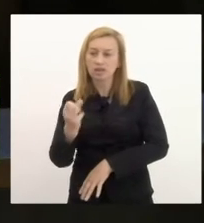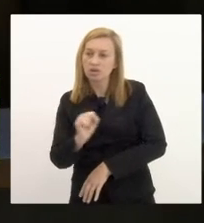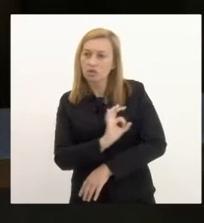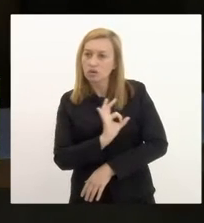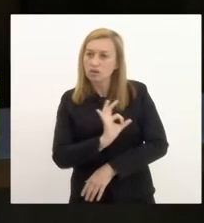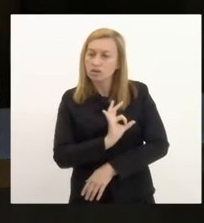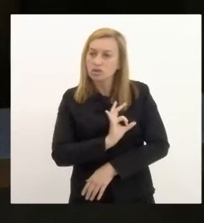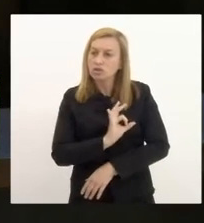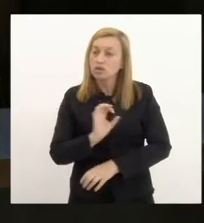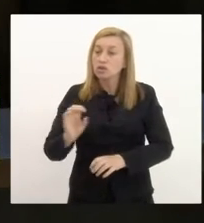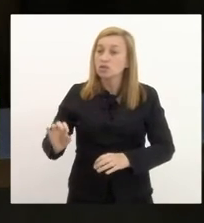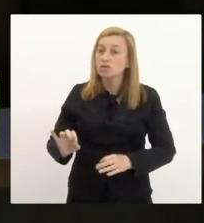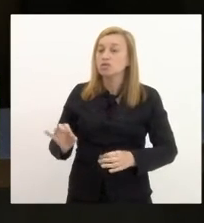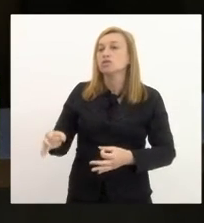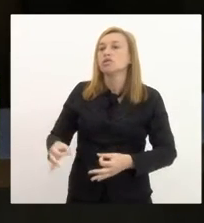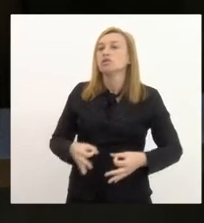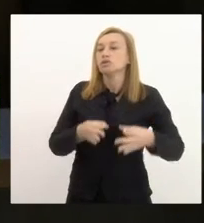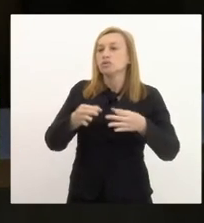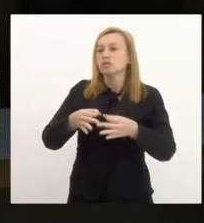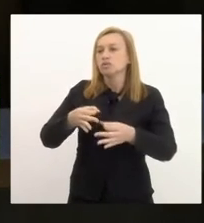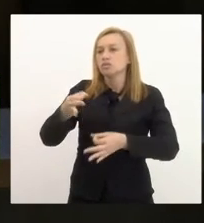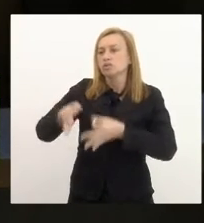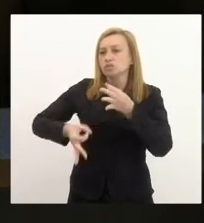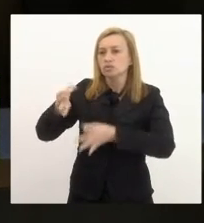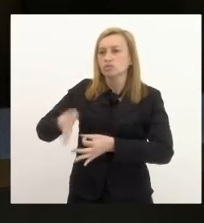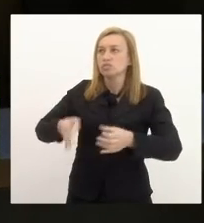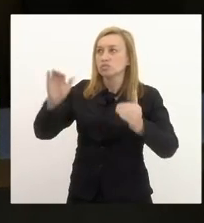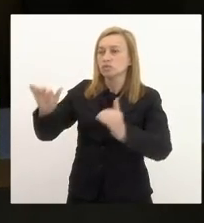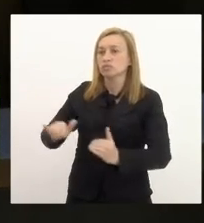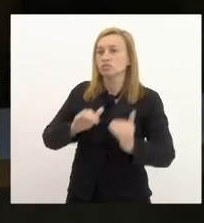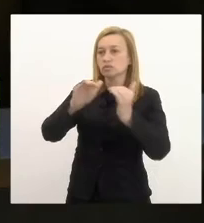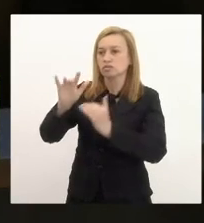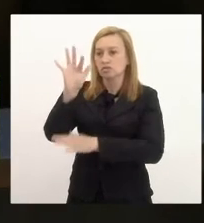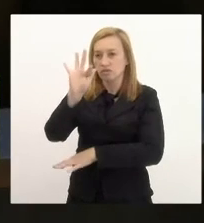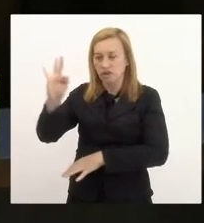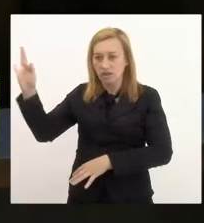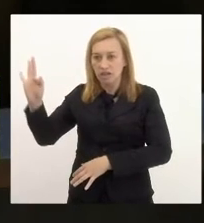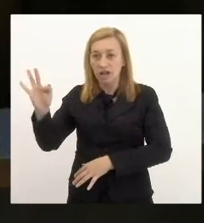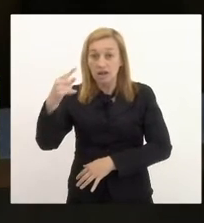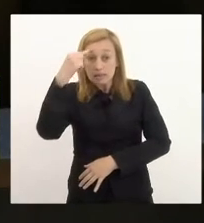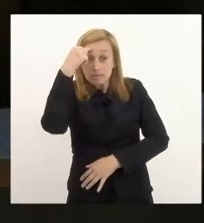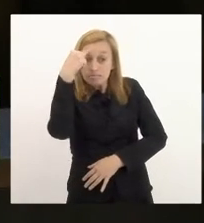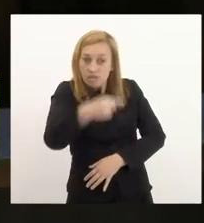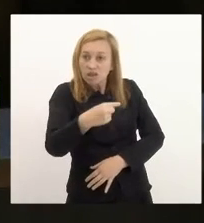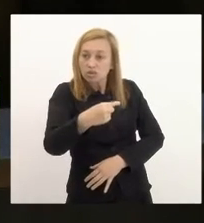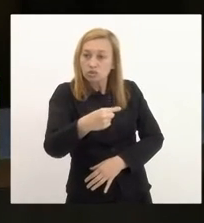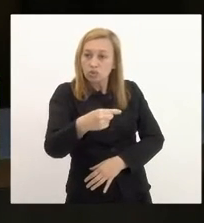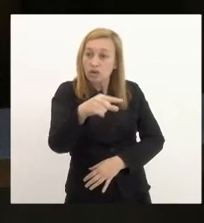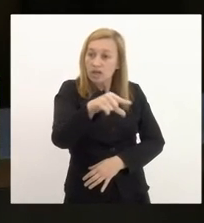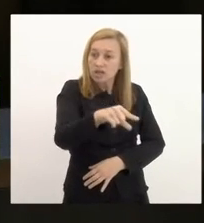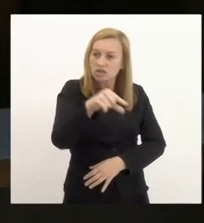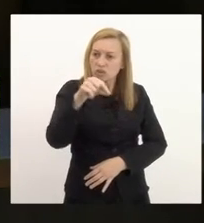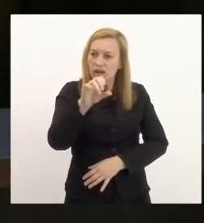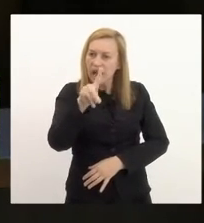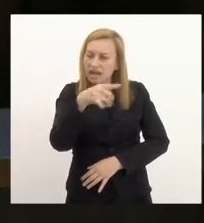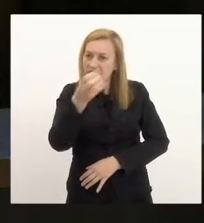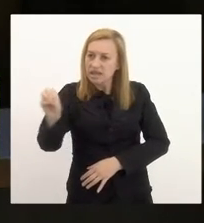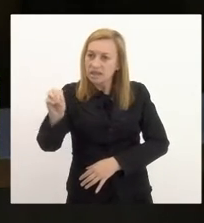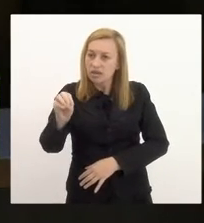e intimou Minas Gerais para aderir ao regime de recuperação e se não fizer adesão